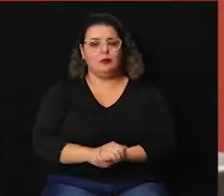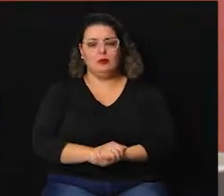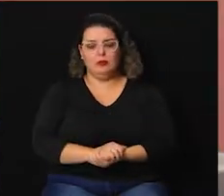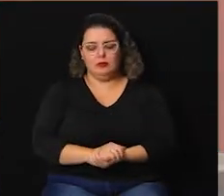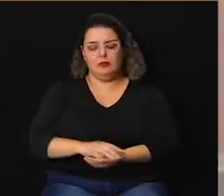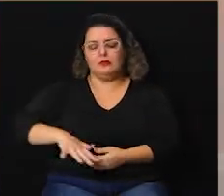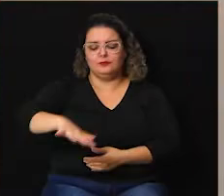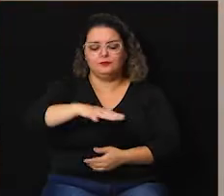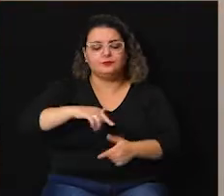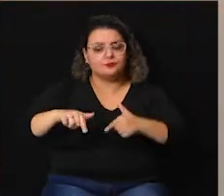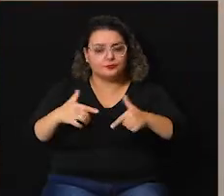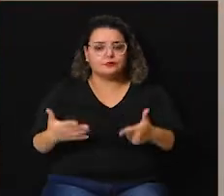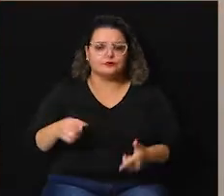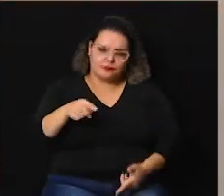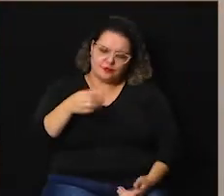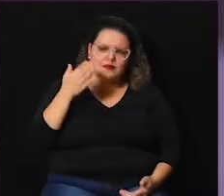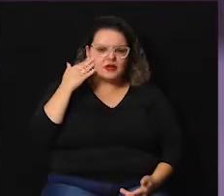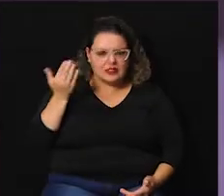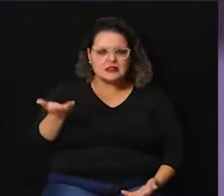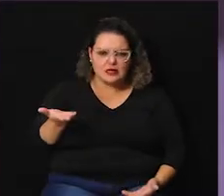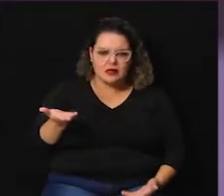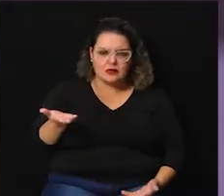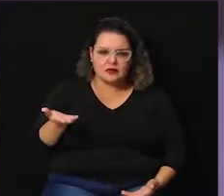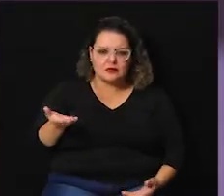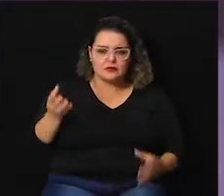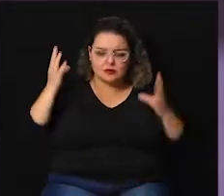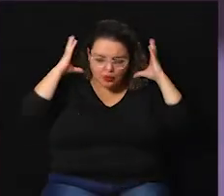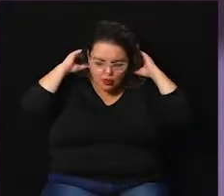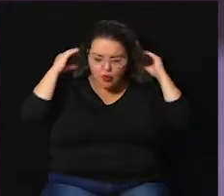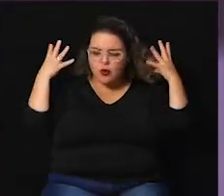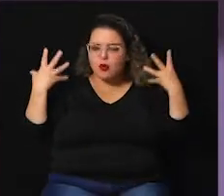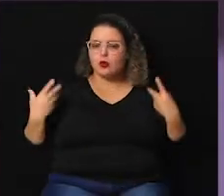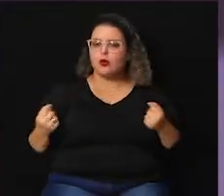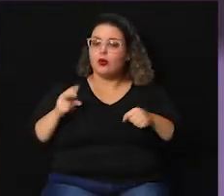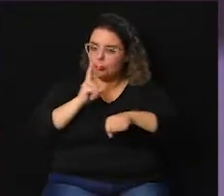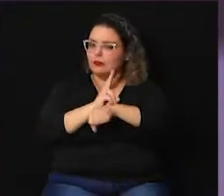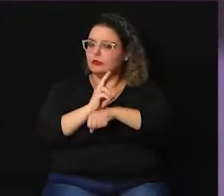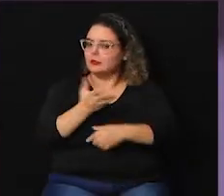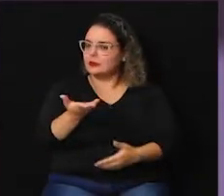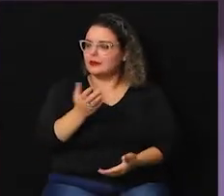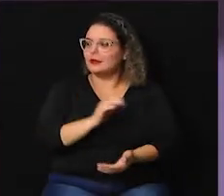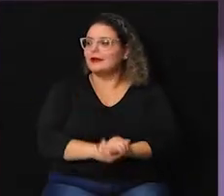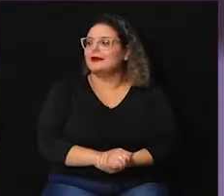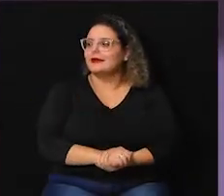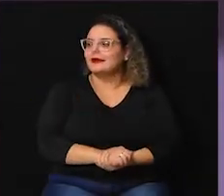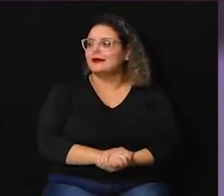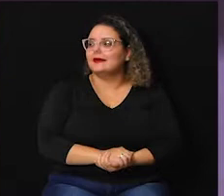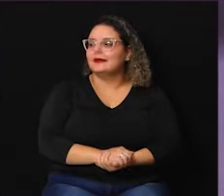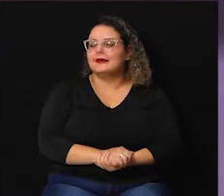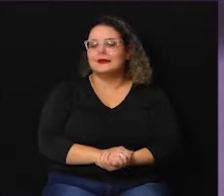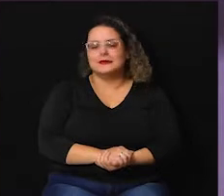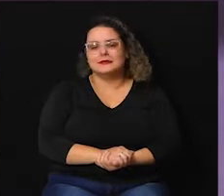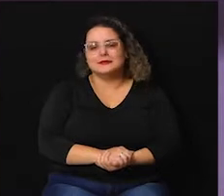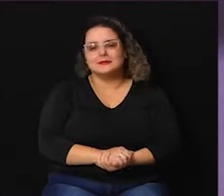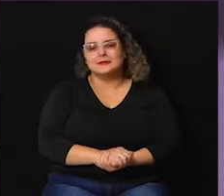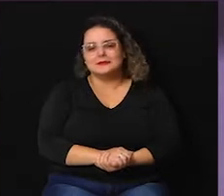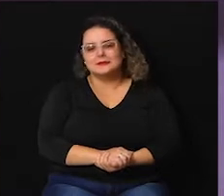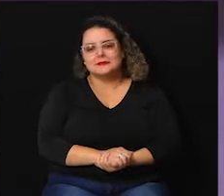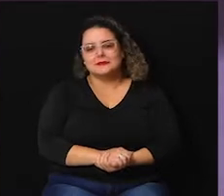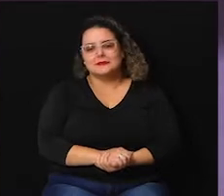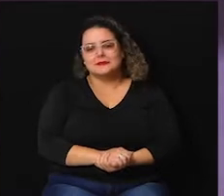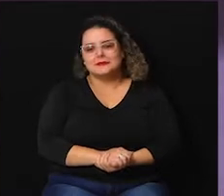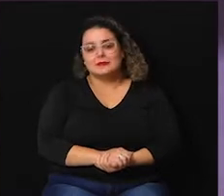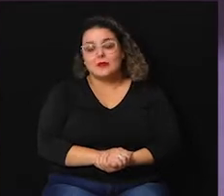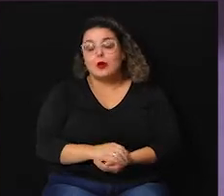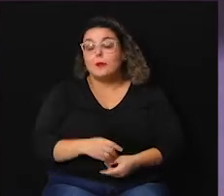de trabalho. Você sabe disso. Você que tem um cabelo bonito aí, cuida dele, hein? Porque é uma pressão,